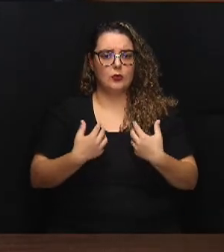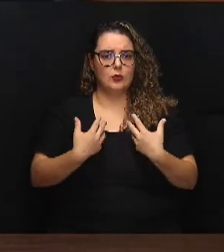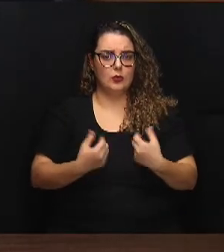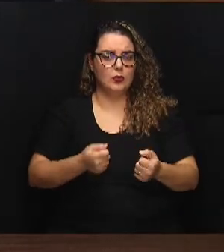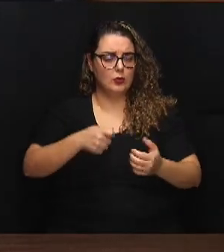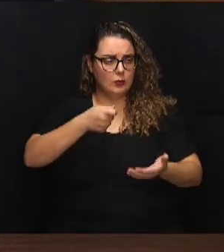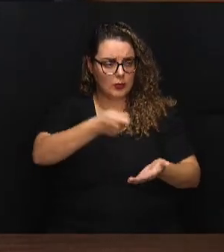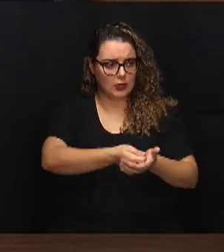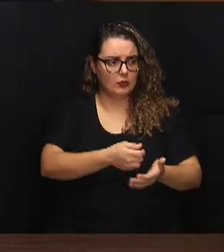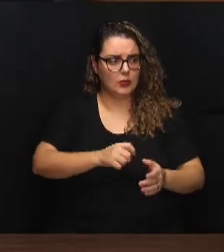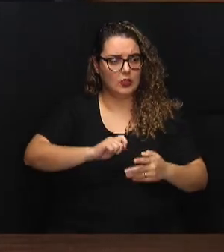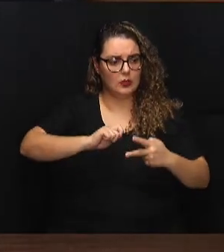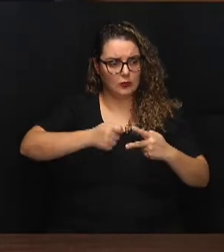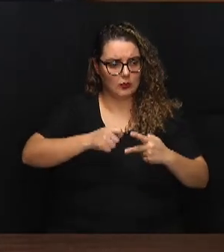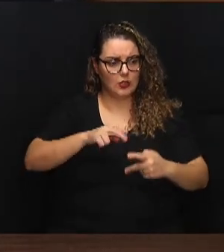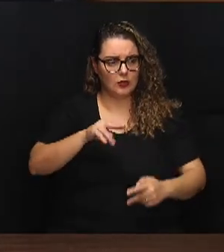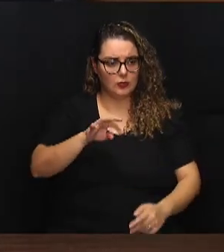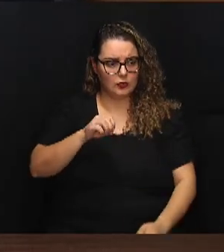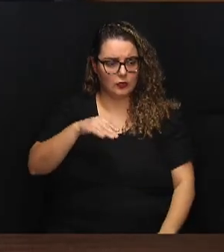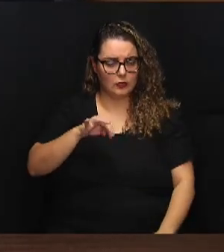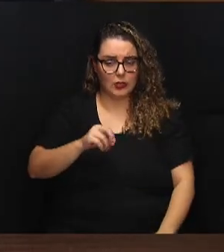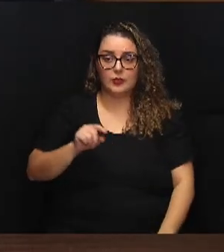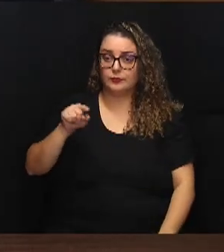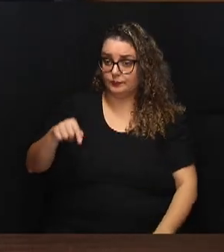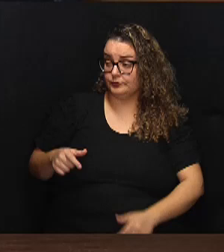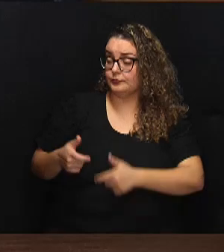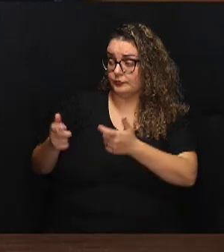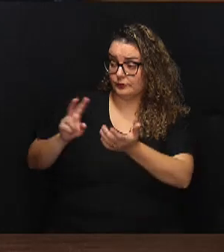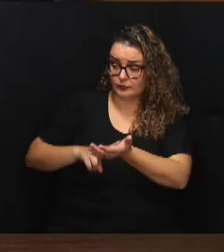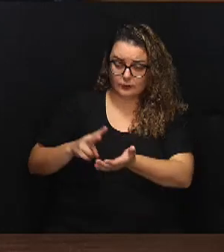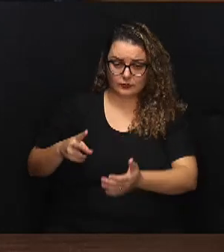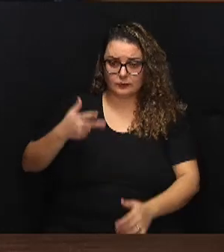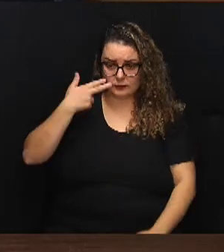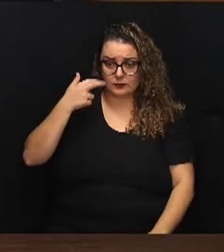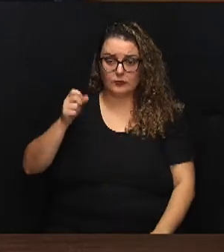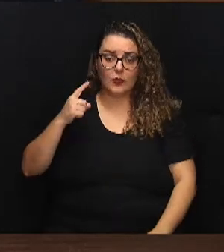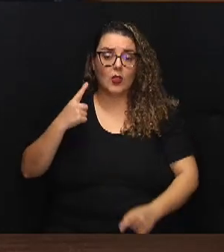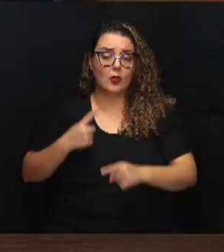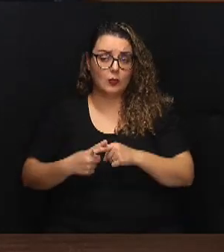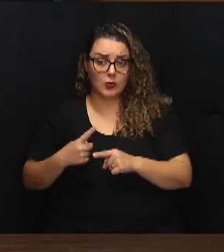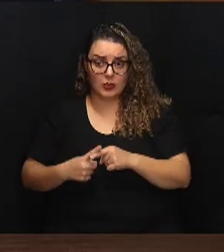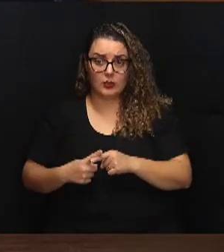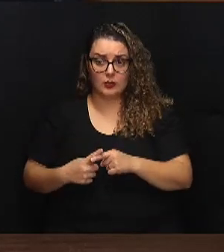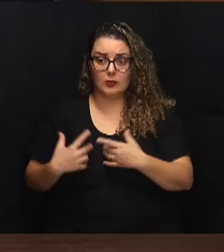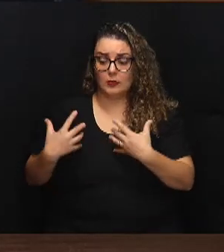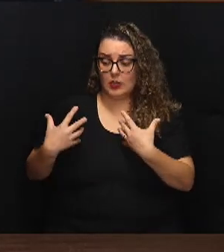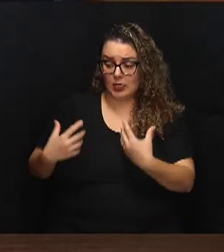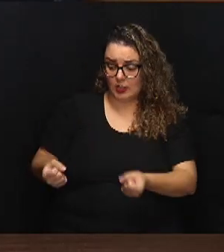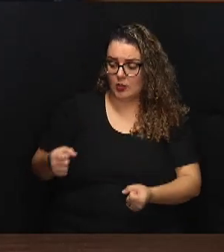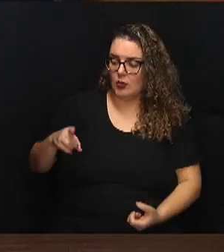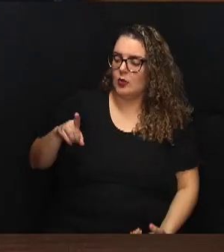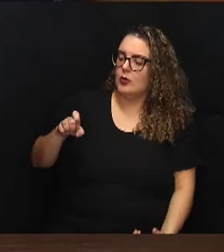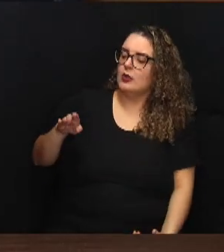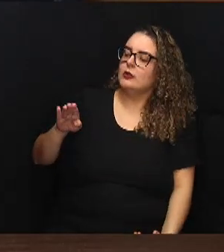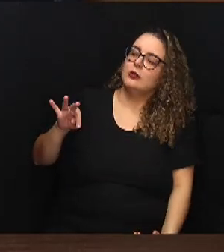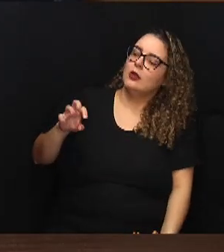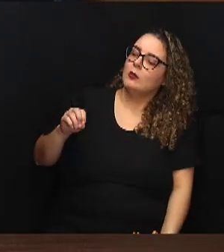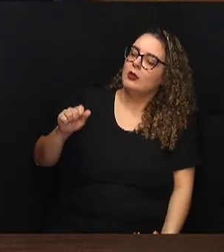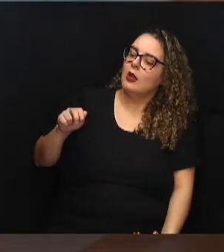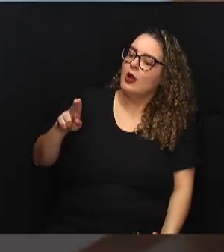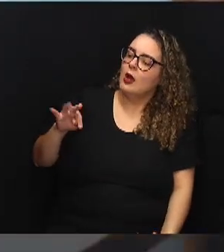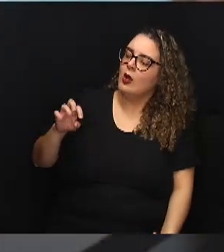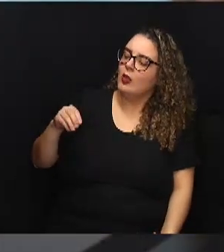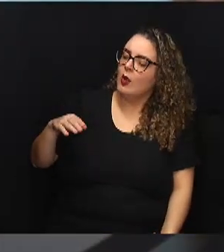Pix automático? Então, essa é uma grande vantagem, Rafael, porque para receber no débito automático, as